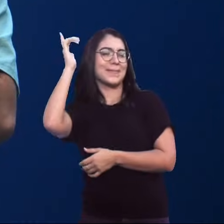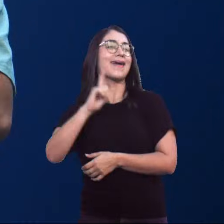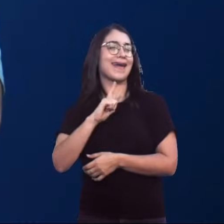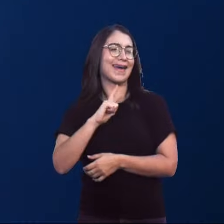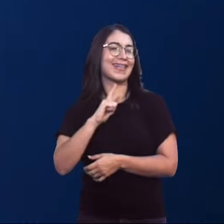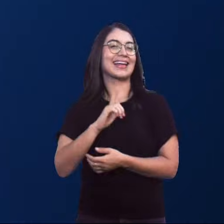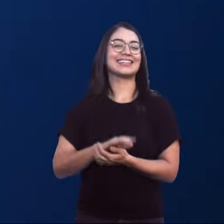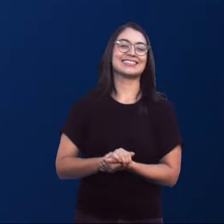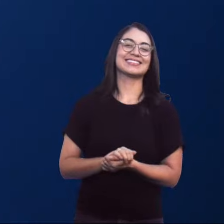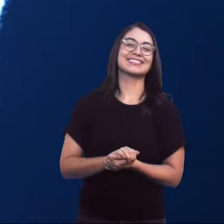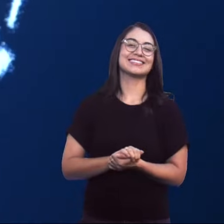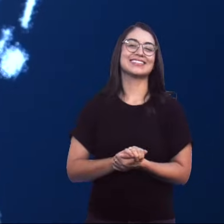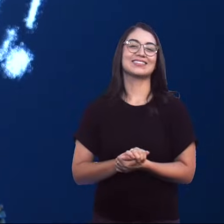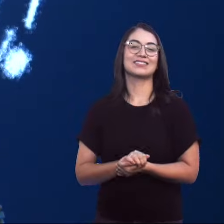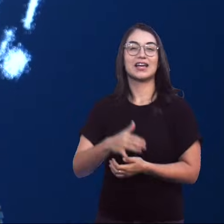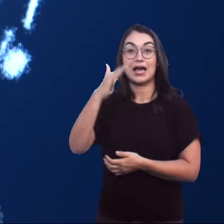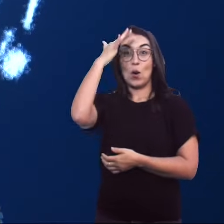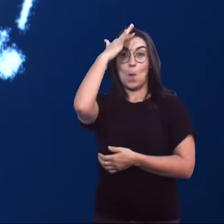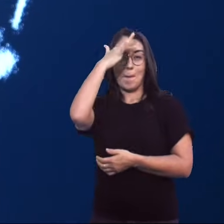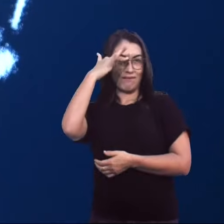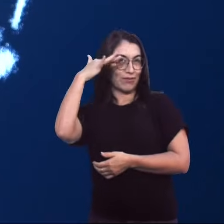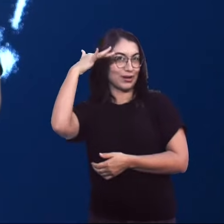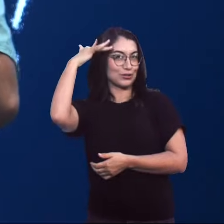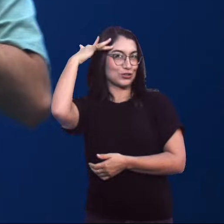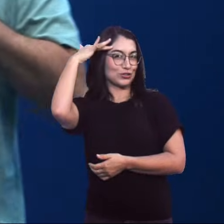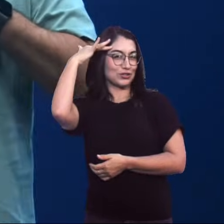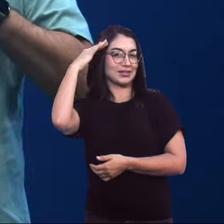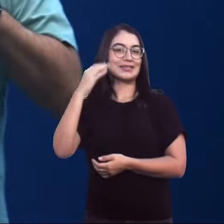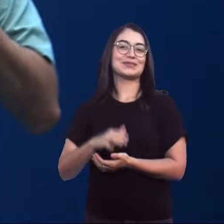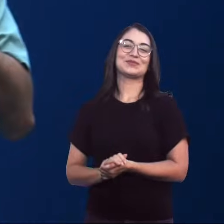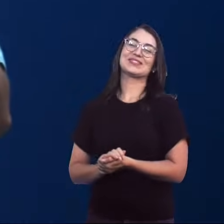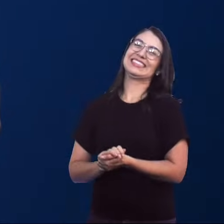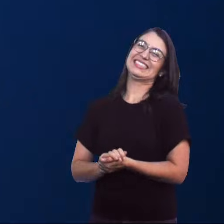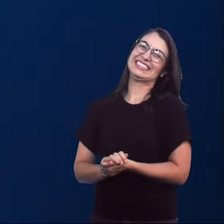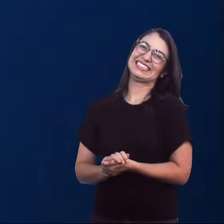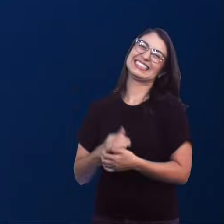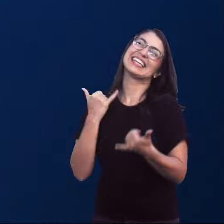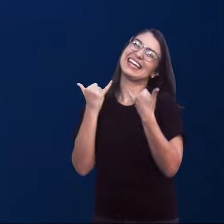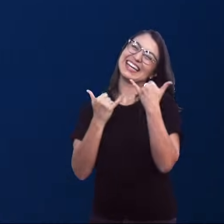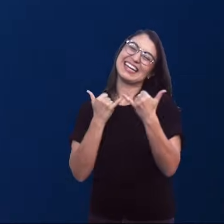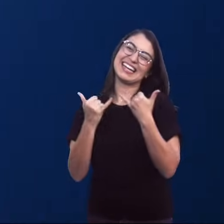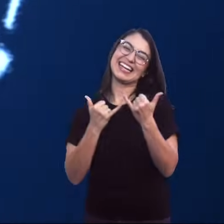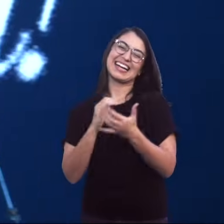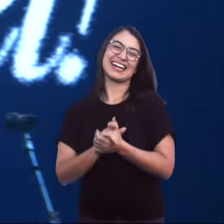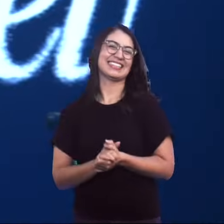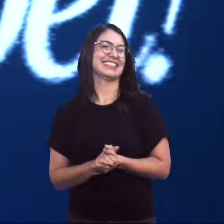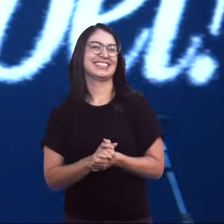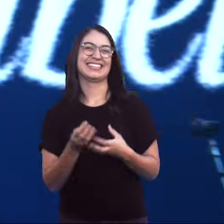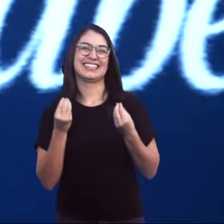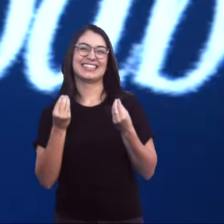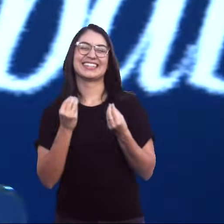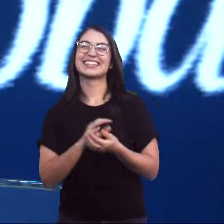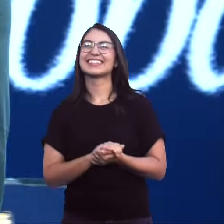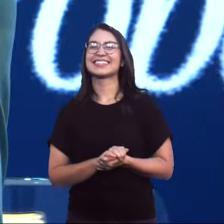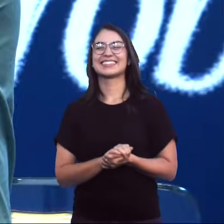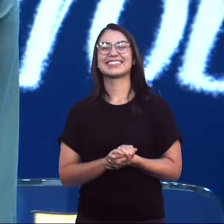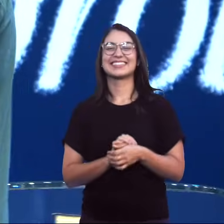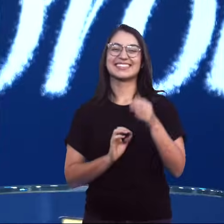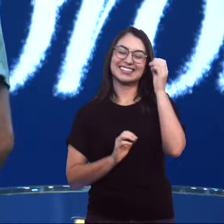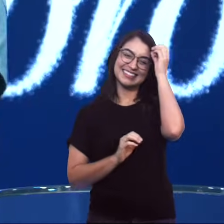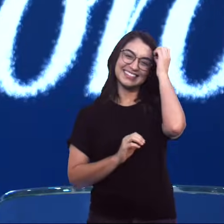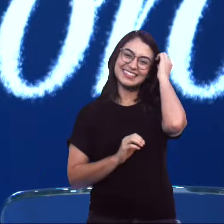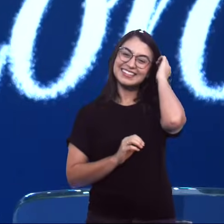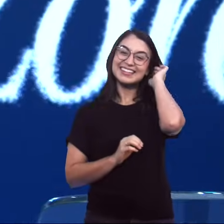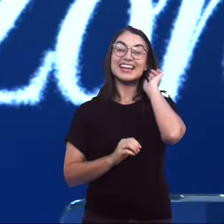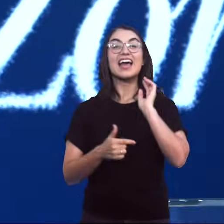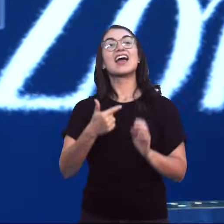Ó, eles estão de prova, eu já tive franja, não tive, Budá? Olha que... Não, os caras não prestam, né? Pra